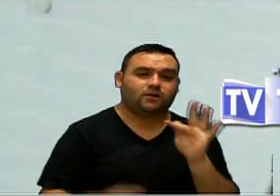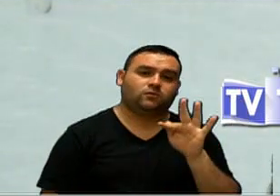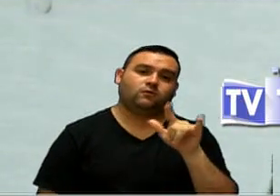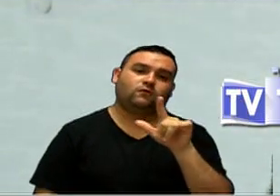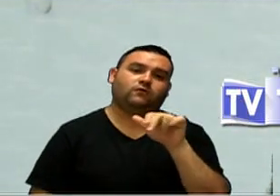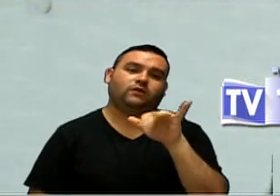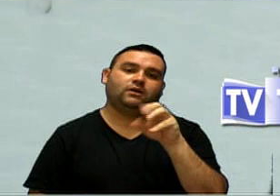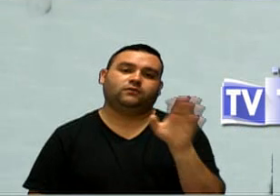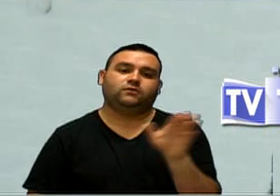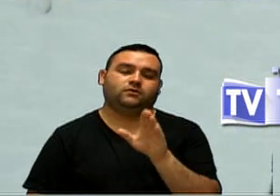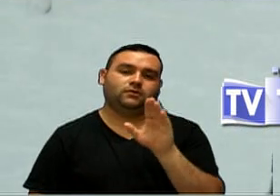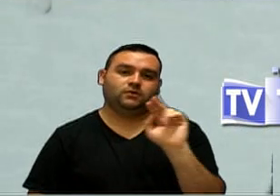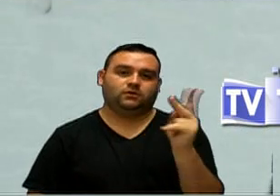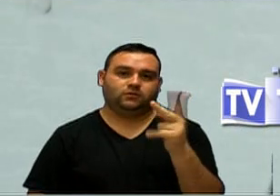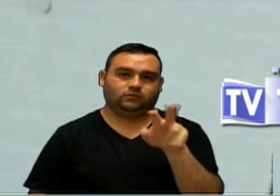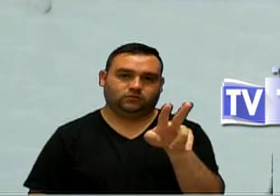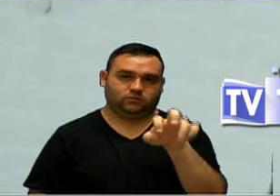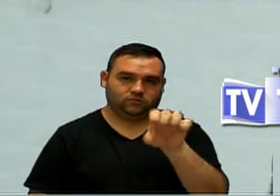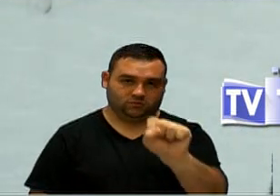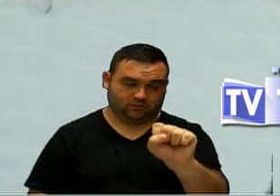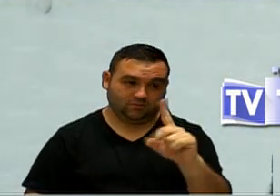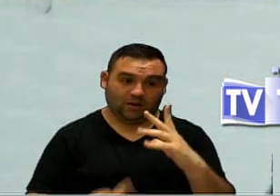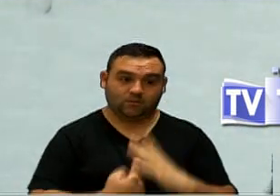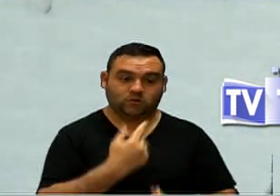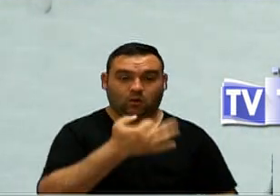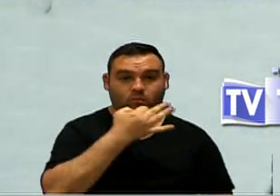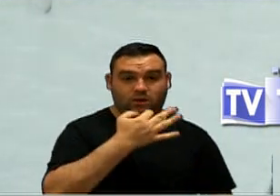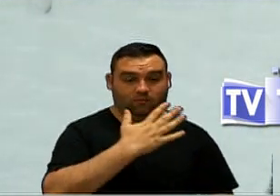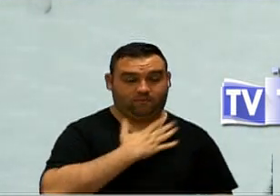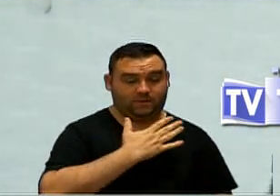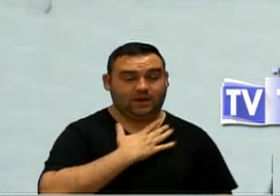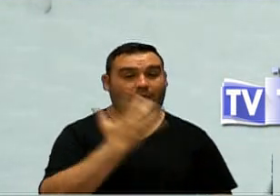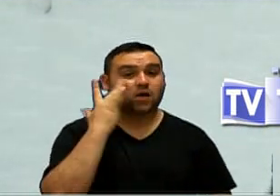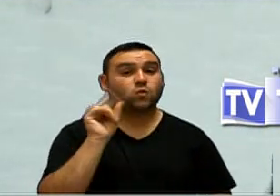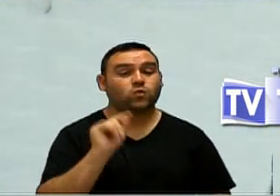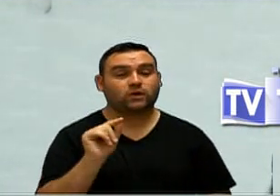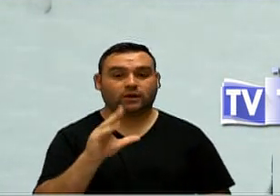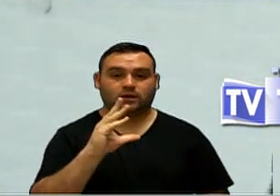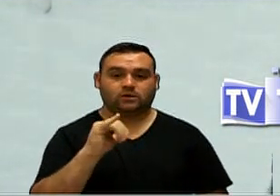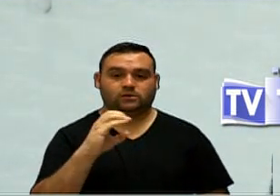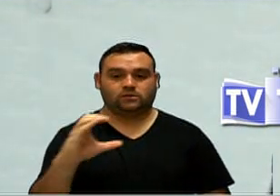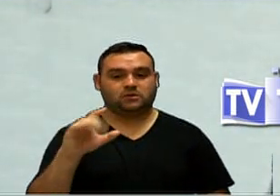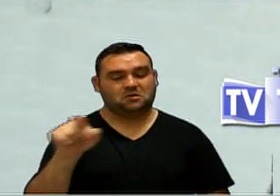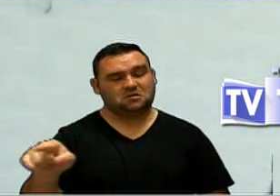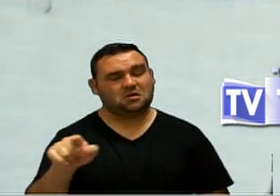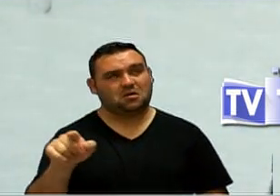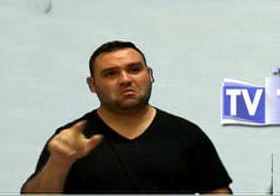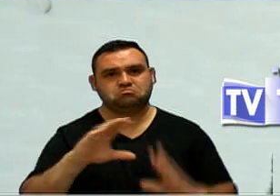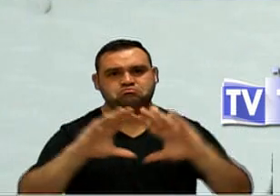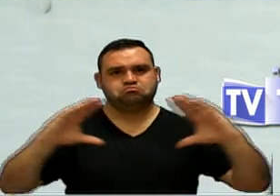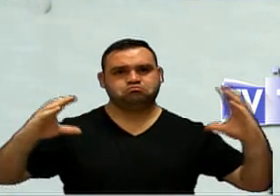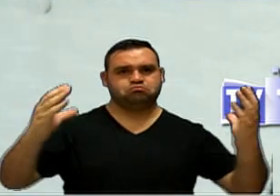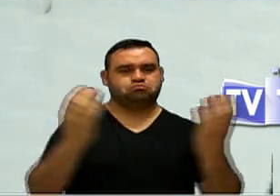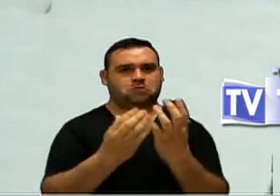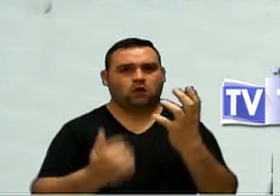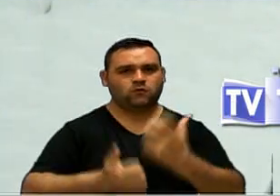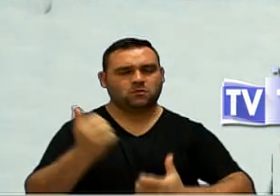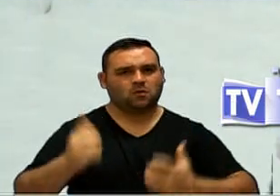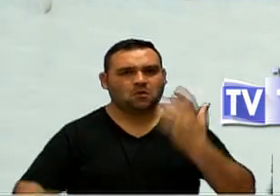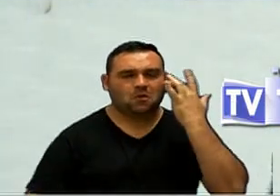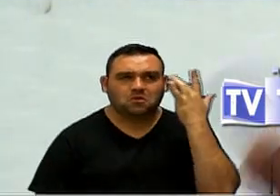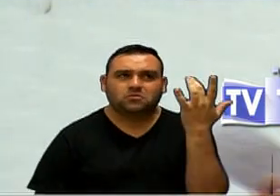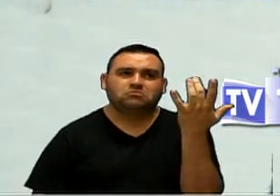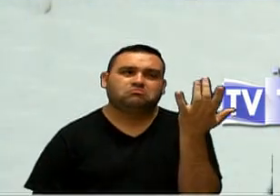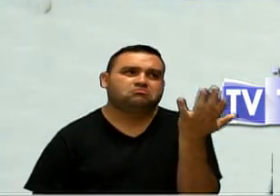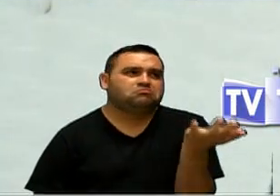Chaves. Agora, se o senhor perguntar a minha opinião sobre o SIC, eu acho hoje,